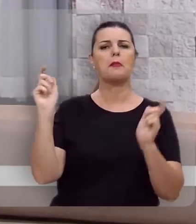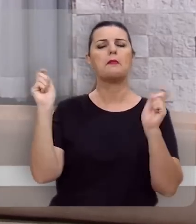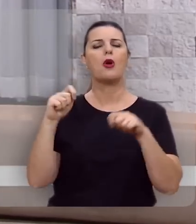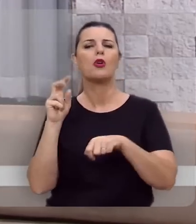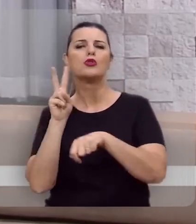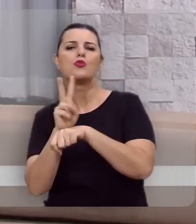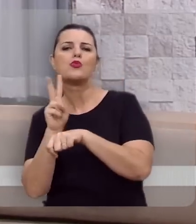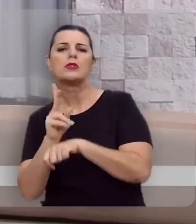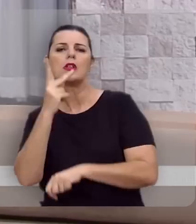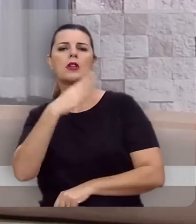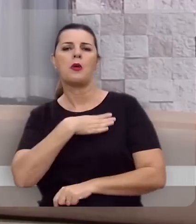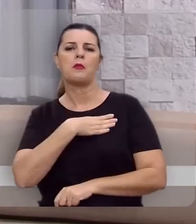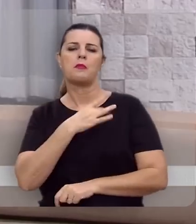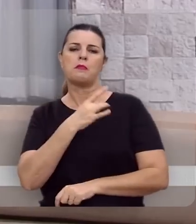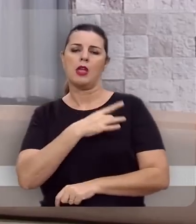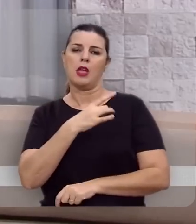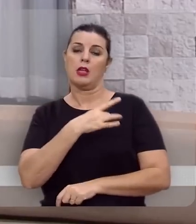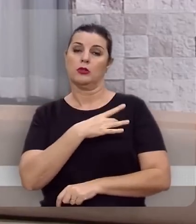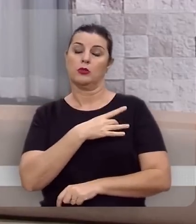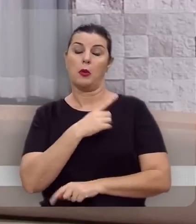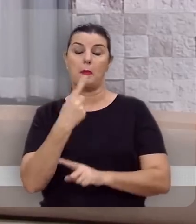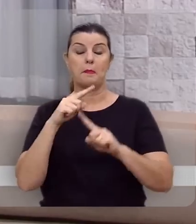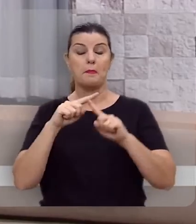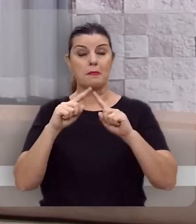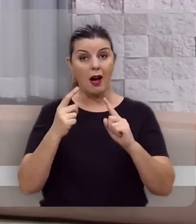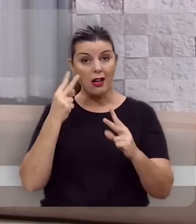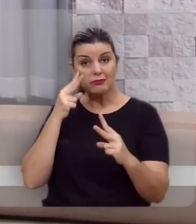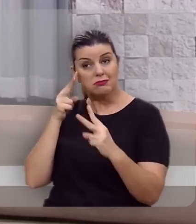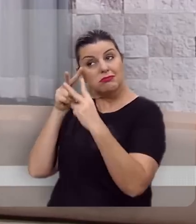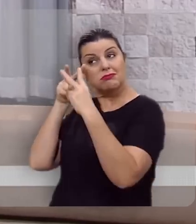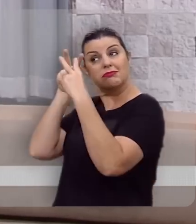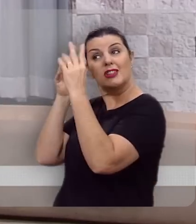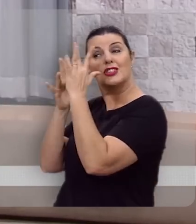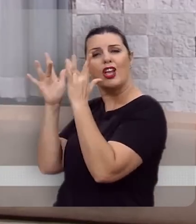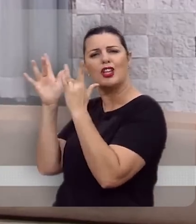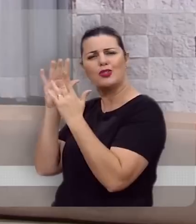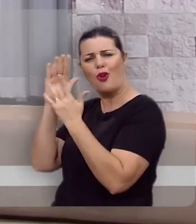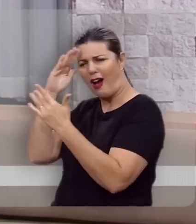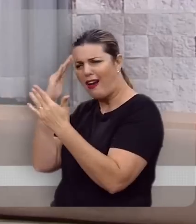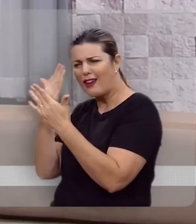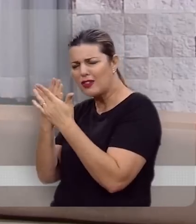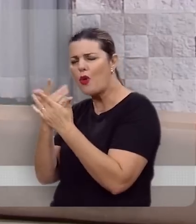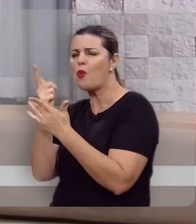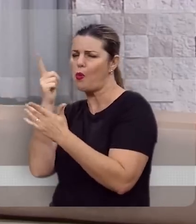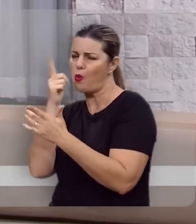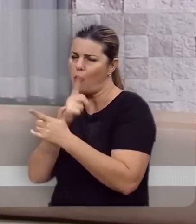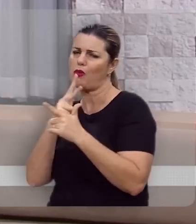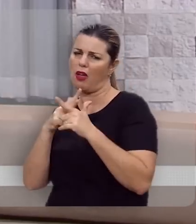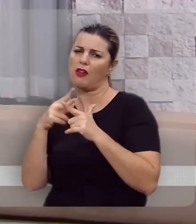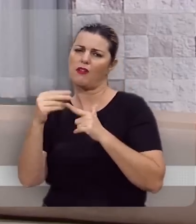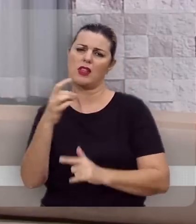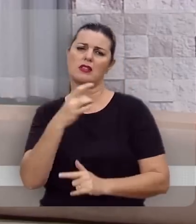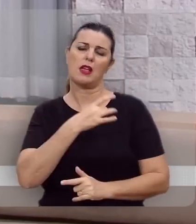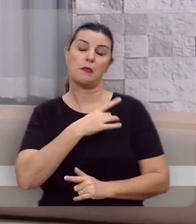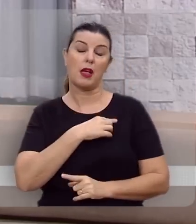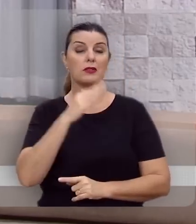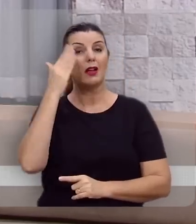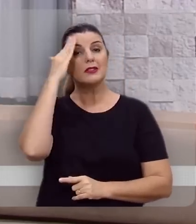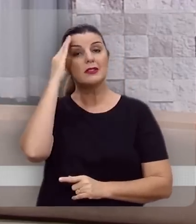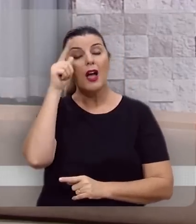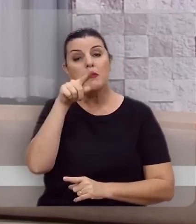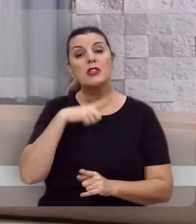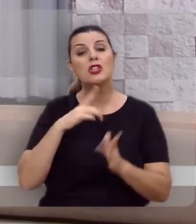assunto. Não se renda ao medo. Sobretudo num tempo difícil como esse que nós estamos